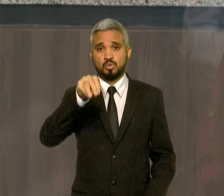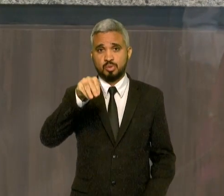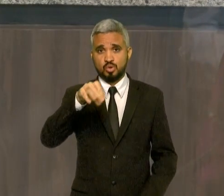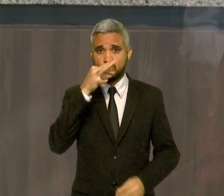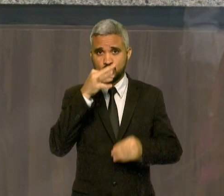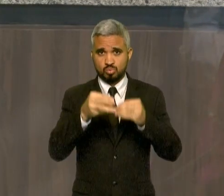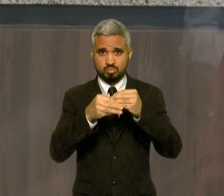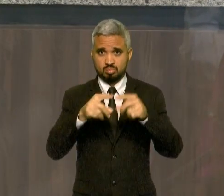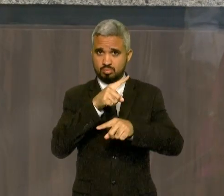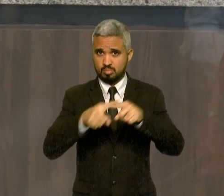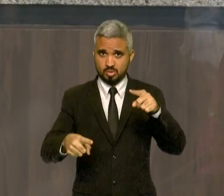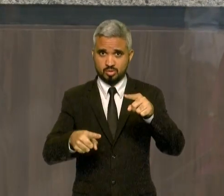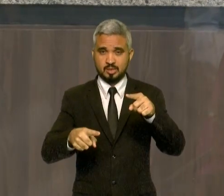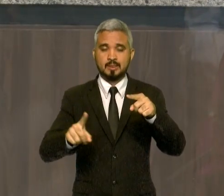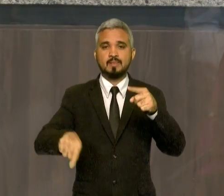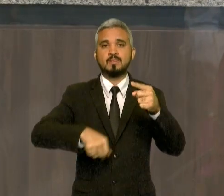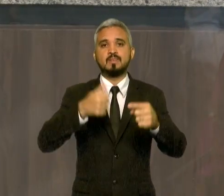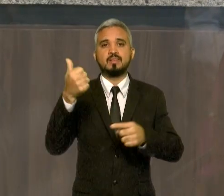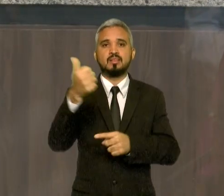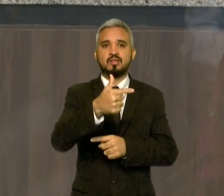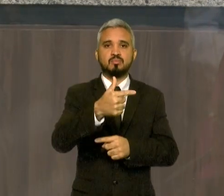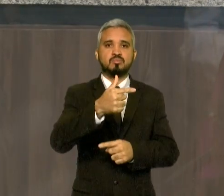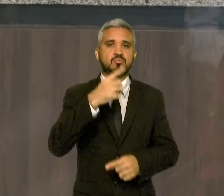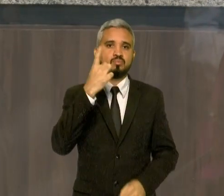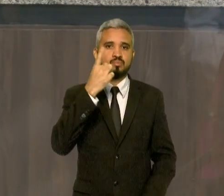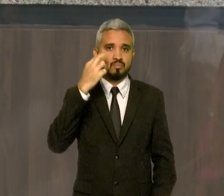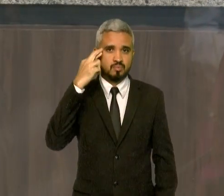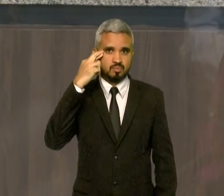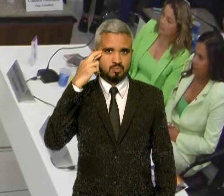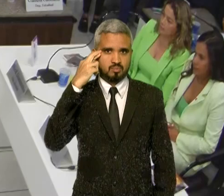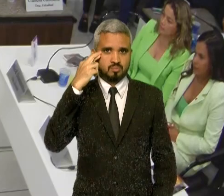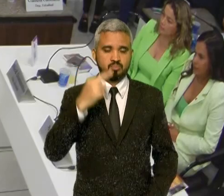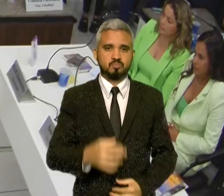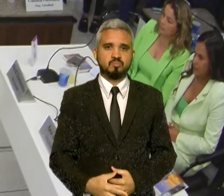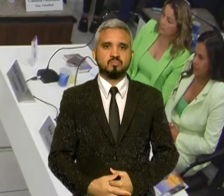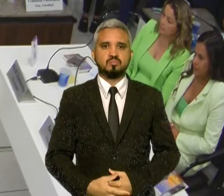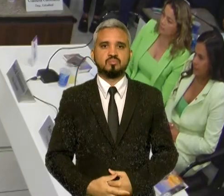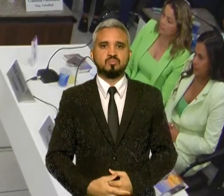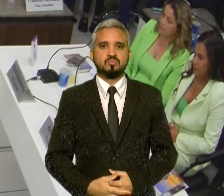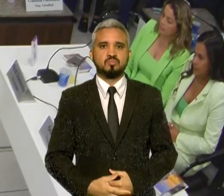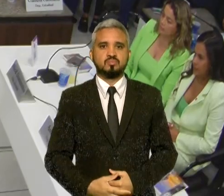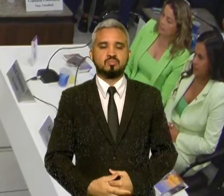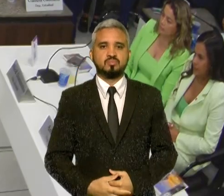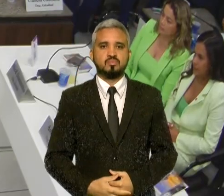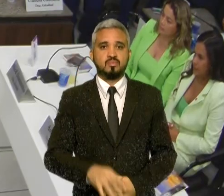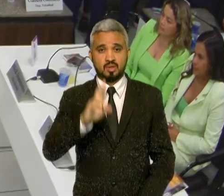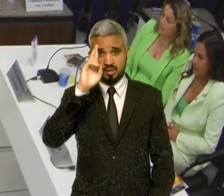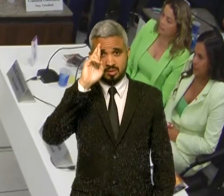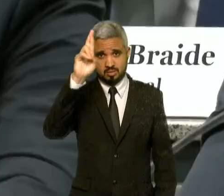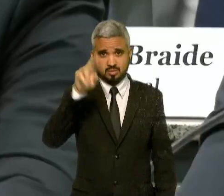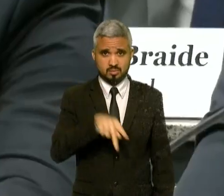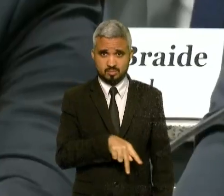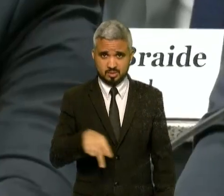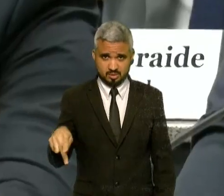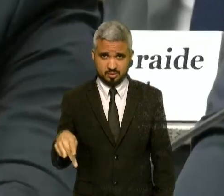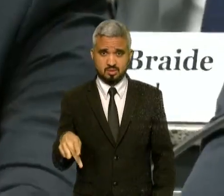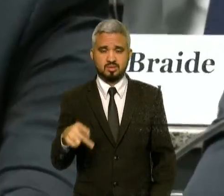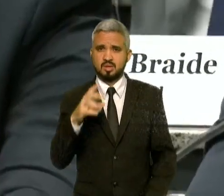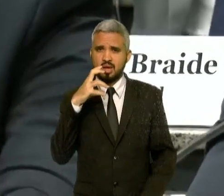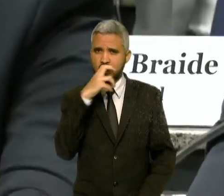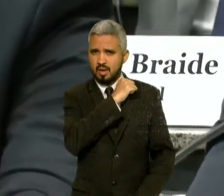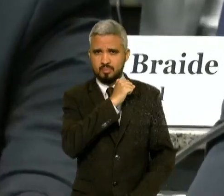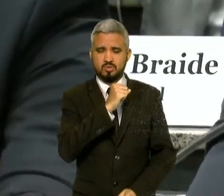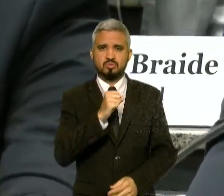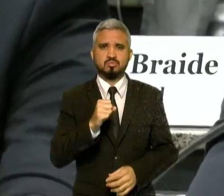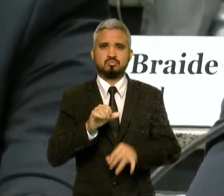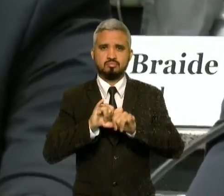Roberto Costa. Senhora presidente, eu quero bem rapidamente aqui fazer uns registros e